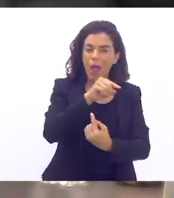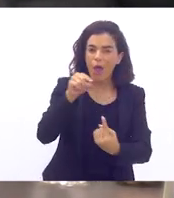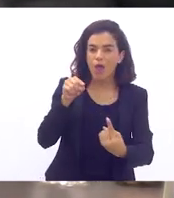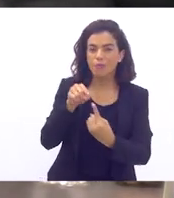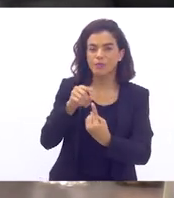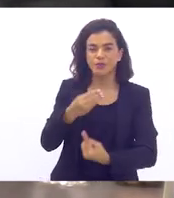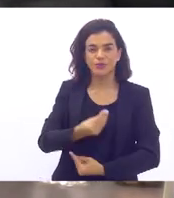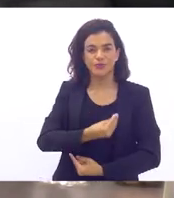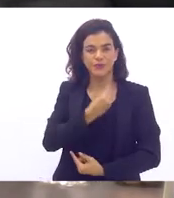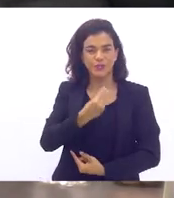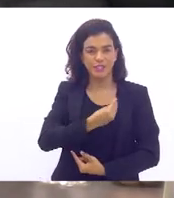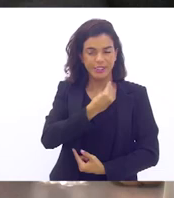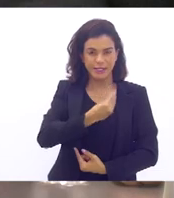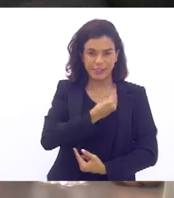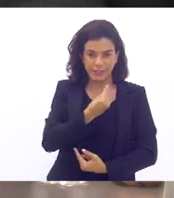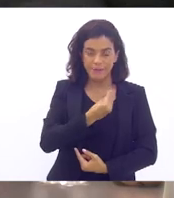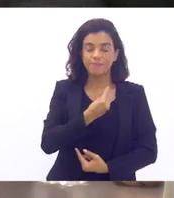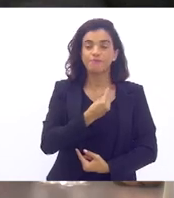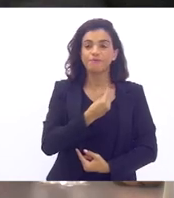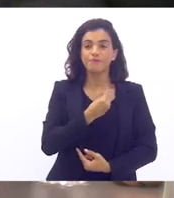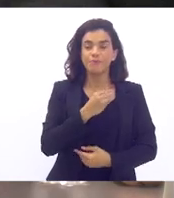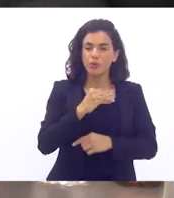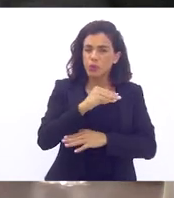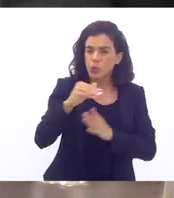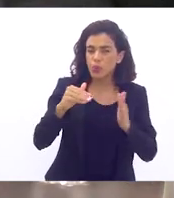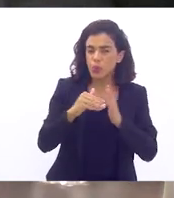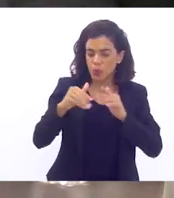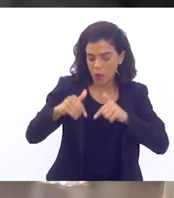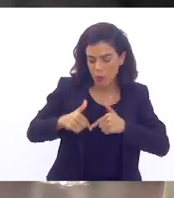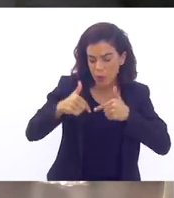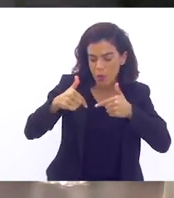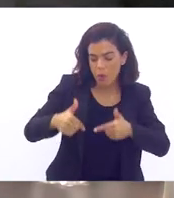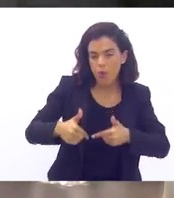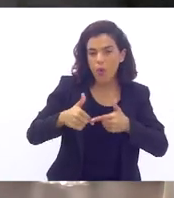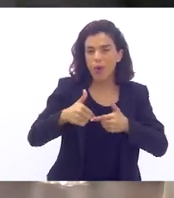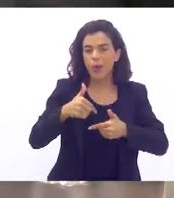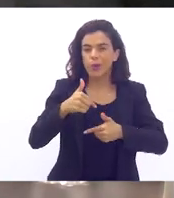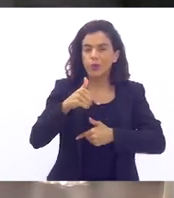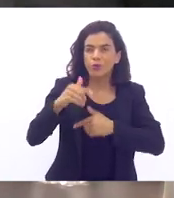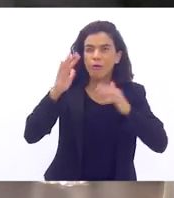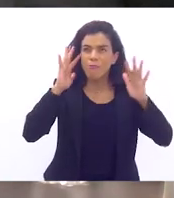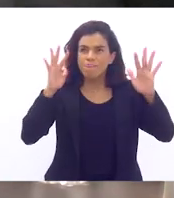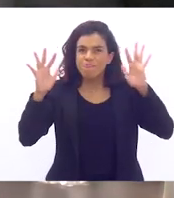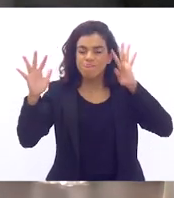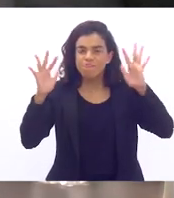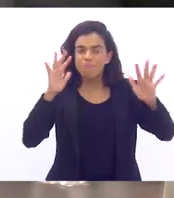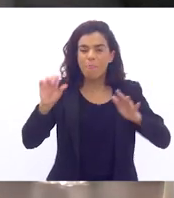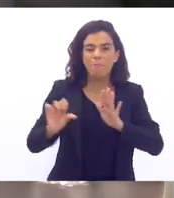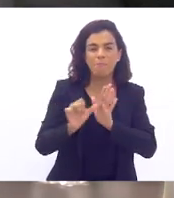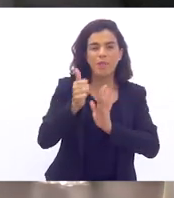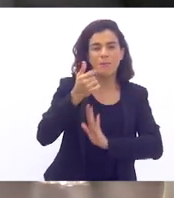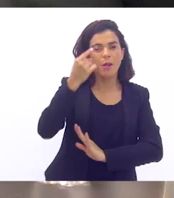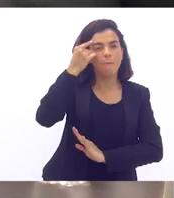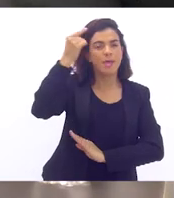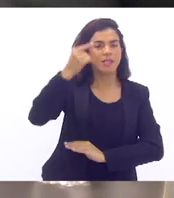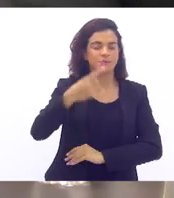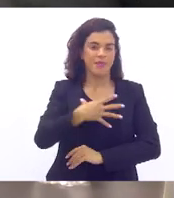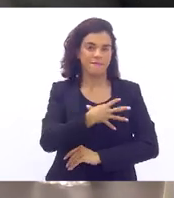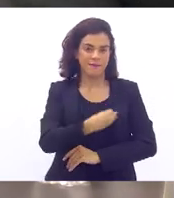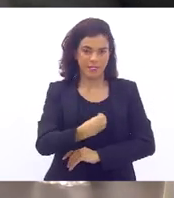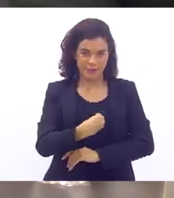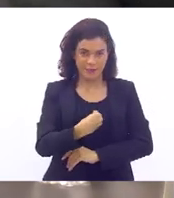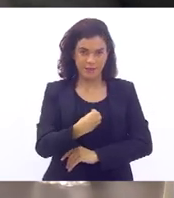cada ação que faço qualquer propositura eu sempre penso na minha filha que legal do que eu vou deixar né